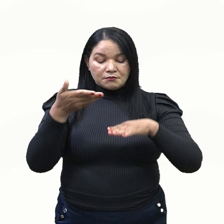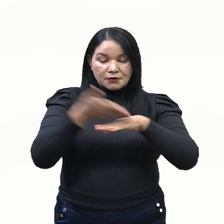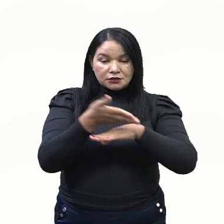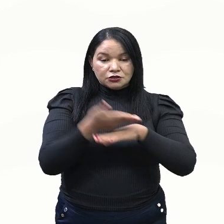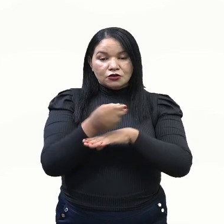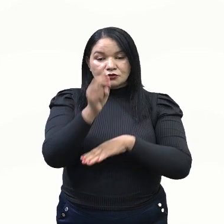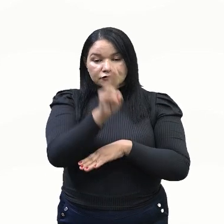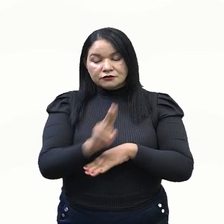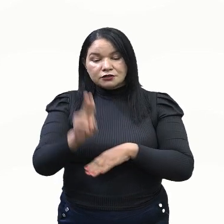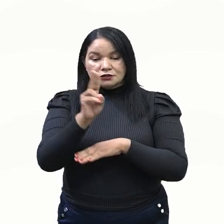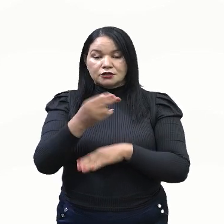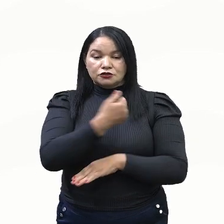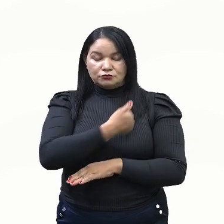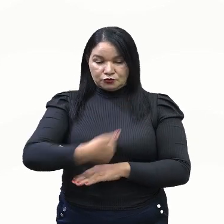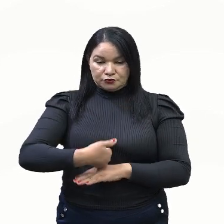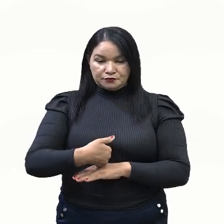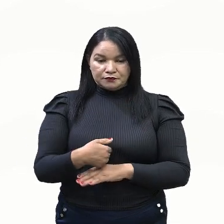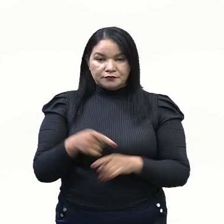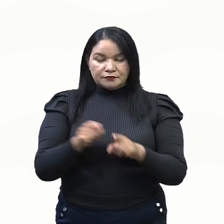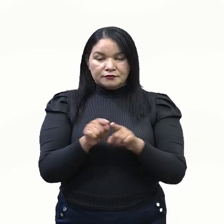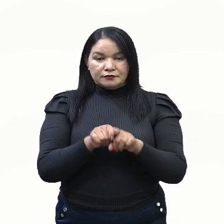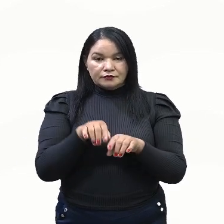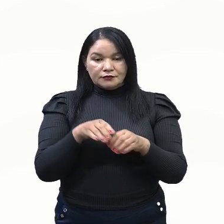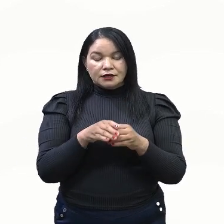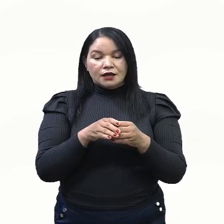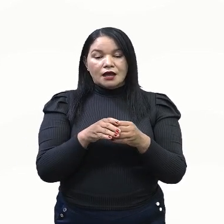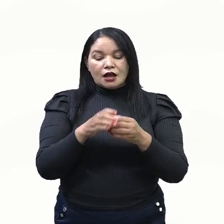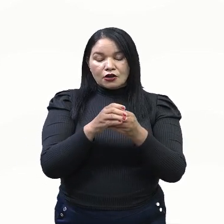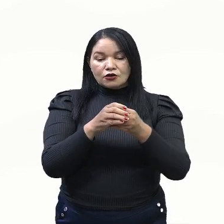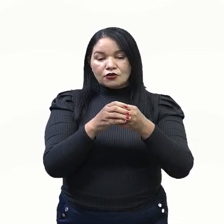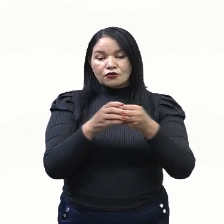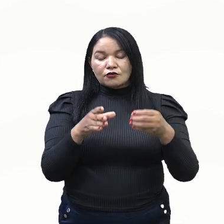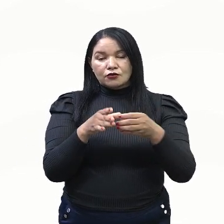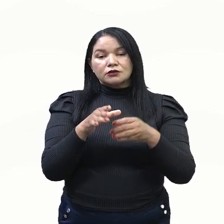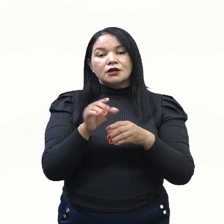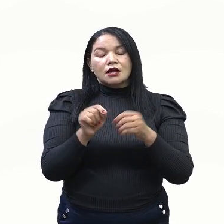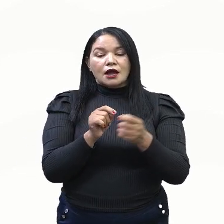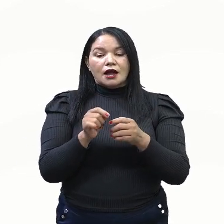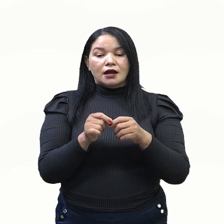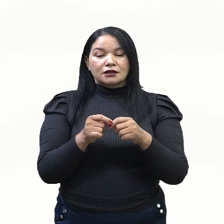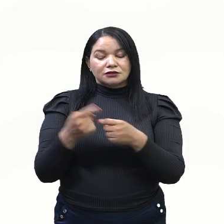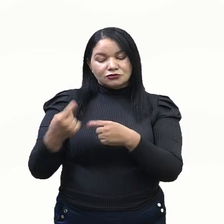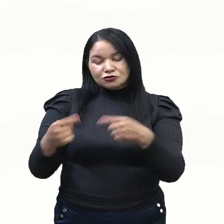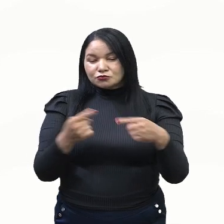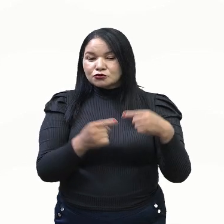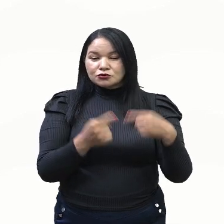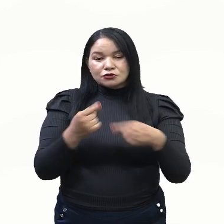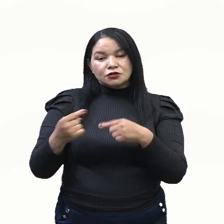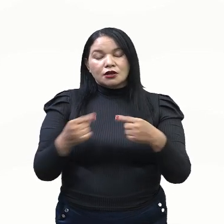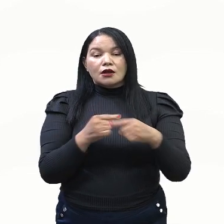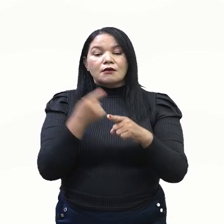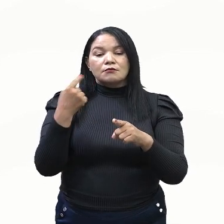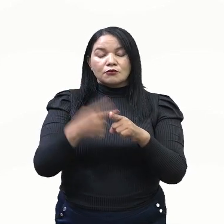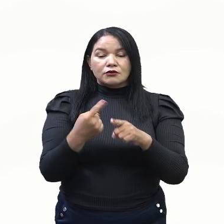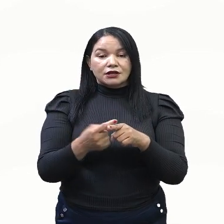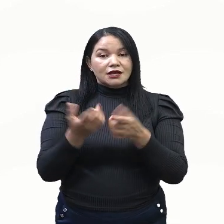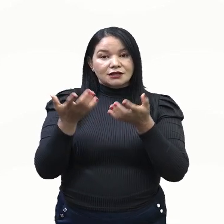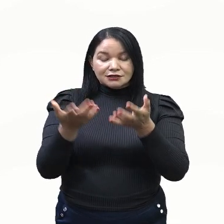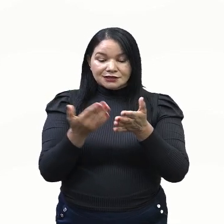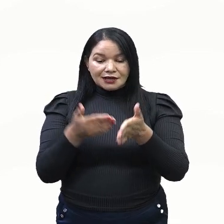dessas políticas de ação afirmativa, elas acabam sendo muito discutidas, né, em que eles tentam